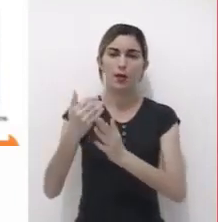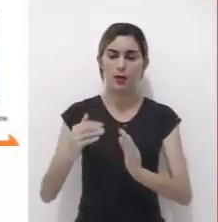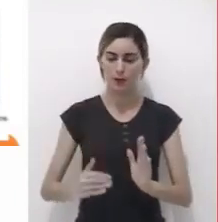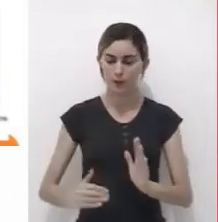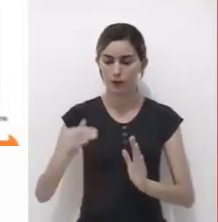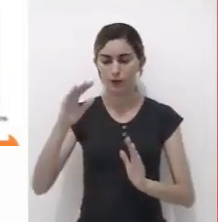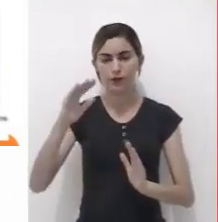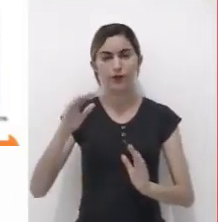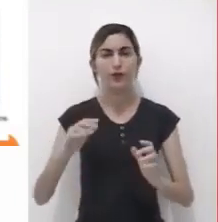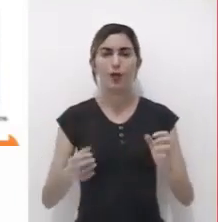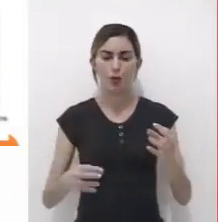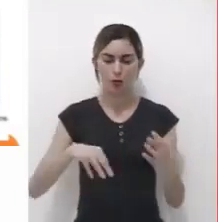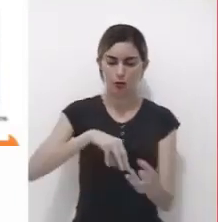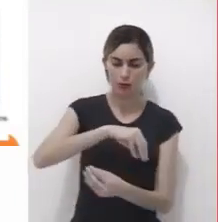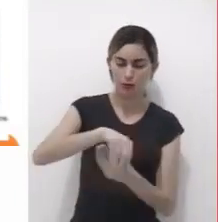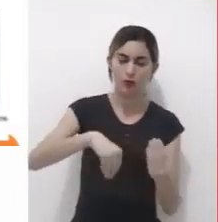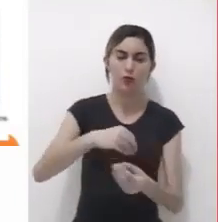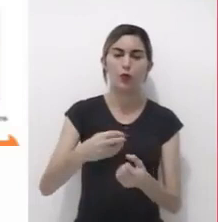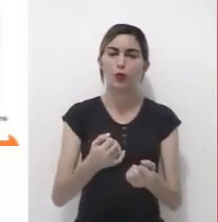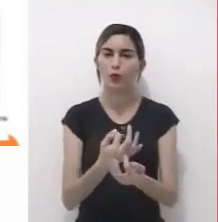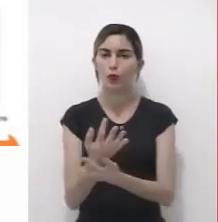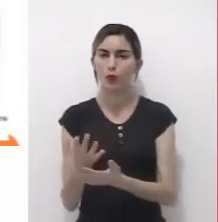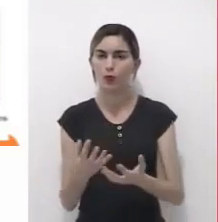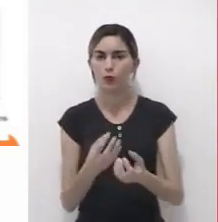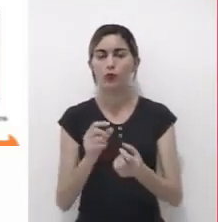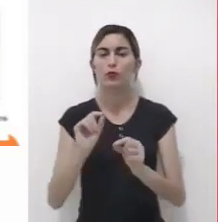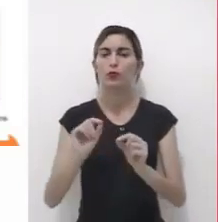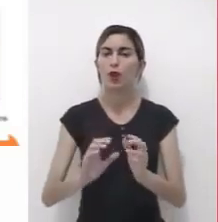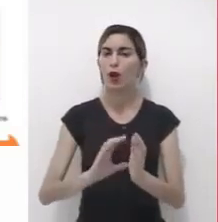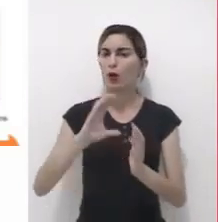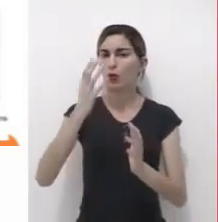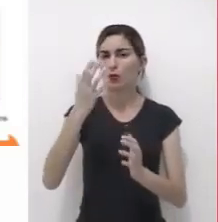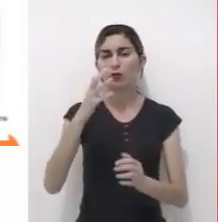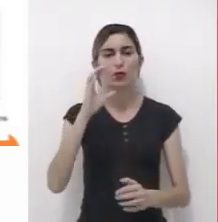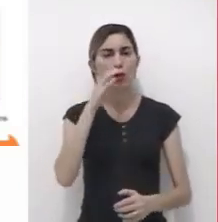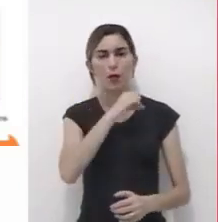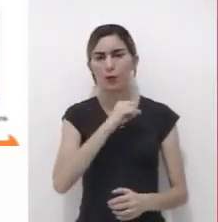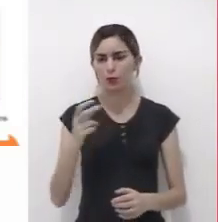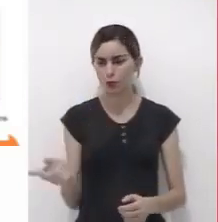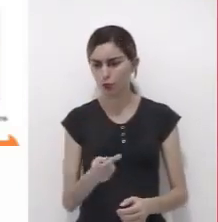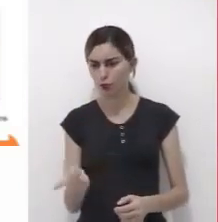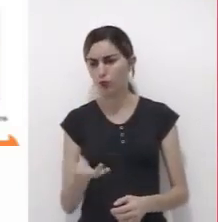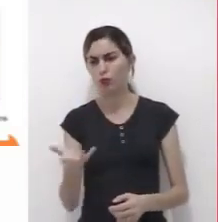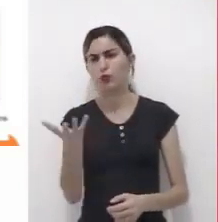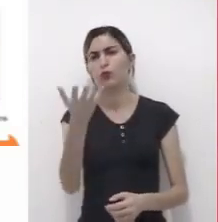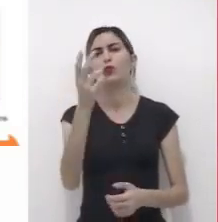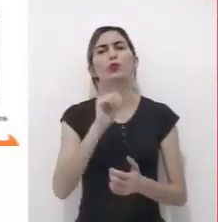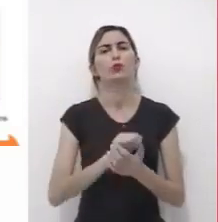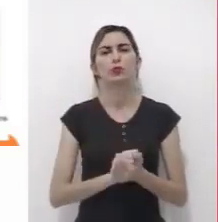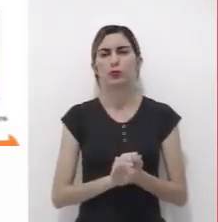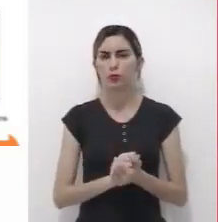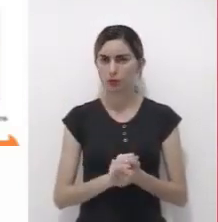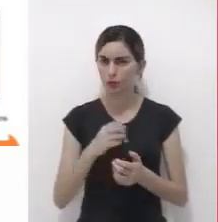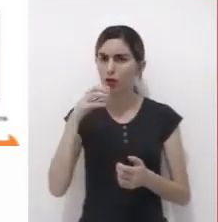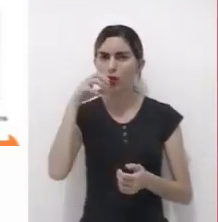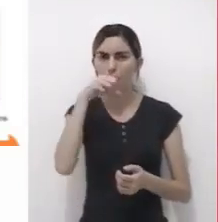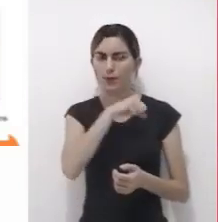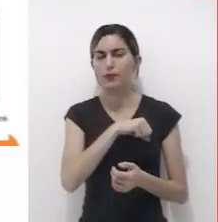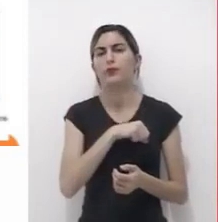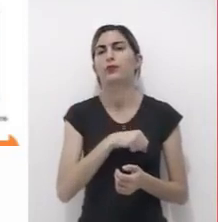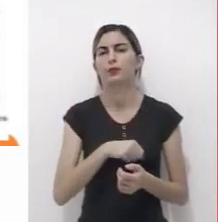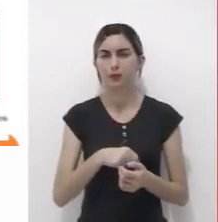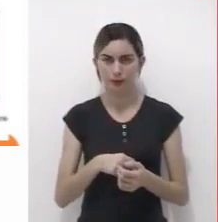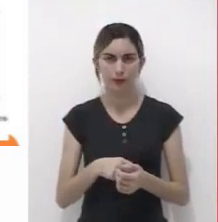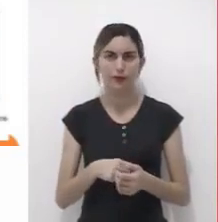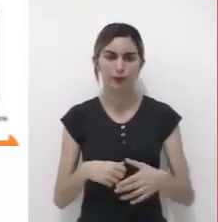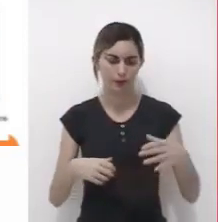maior. Então a reação ela vai acontecer bem mais rápida, a sua velocidade será outra em relação